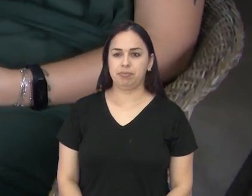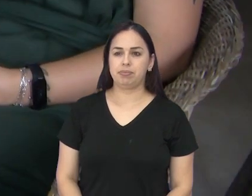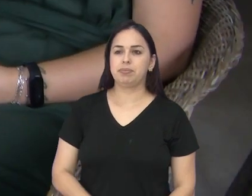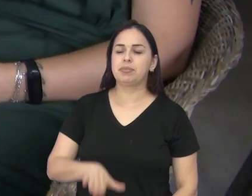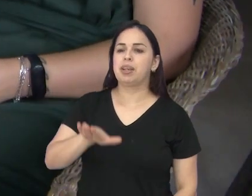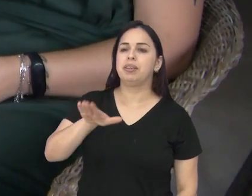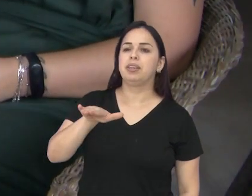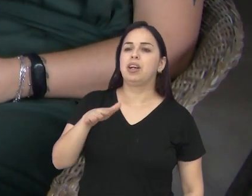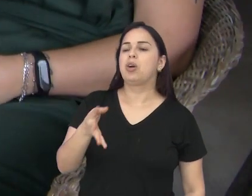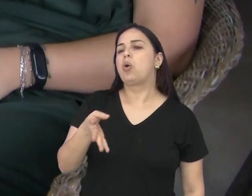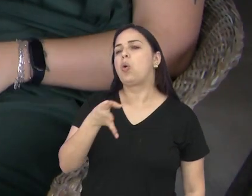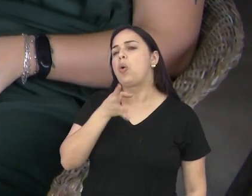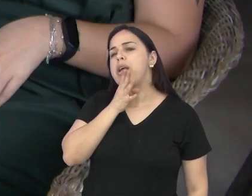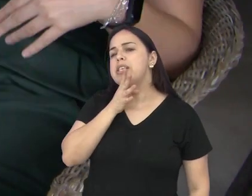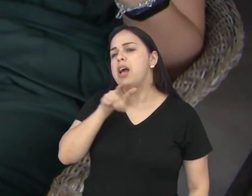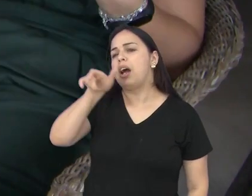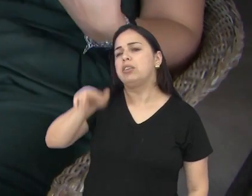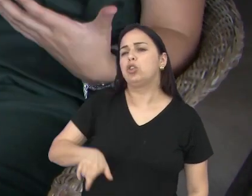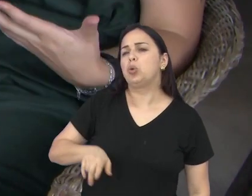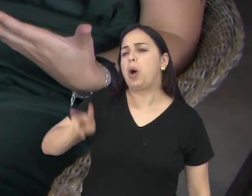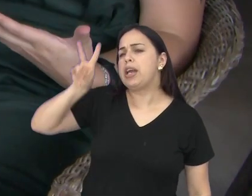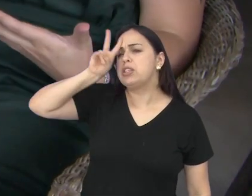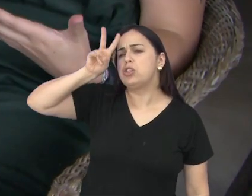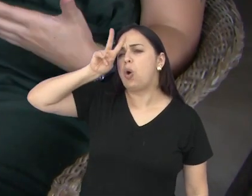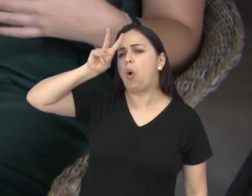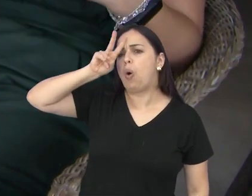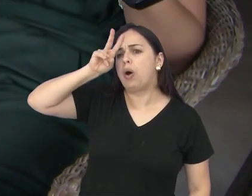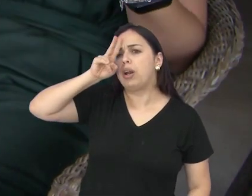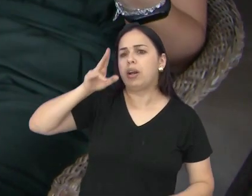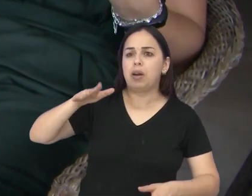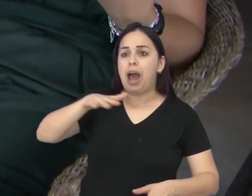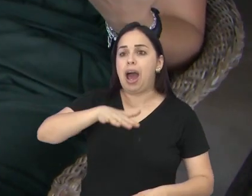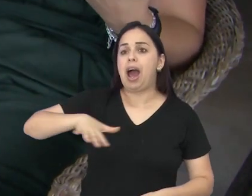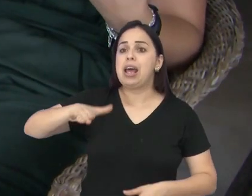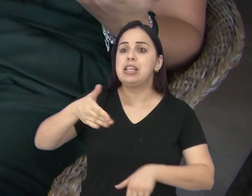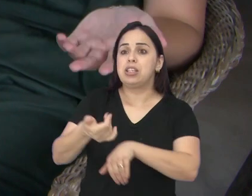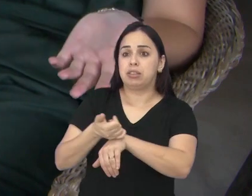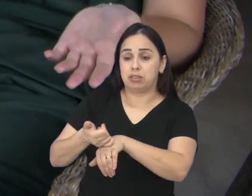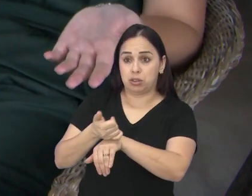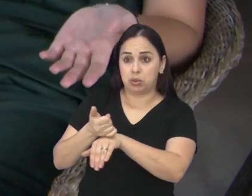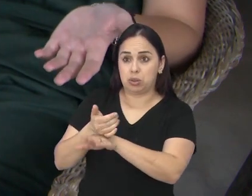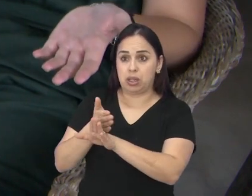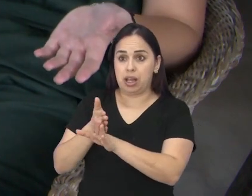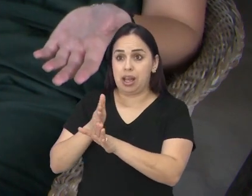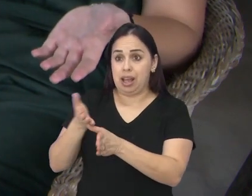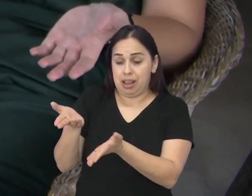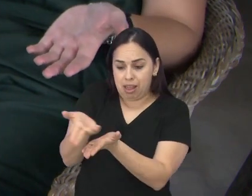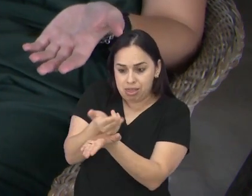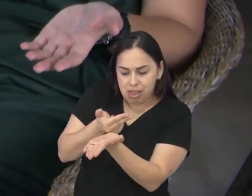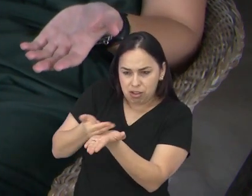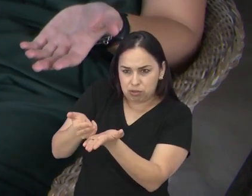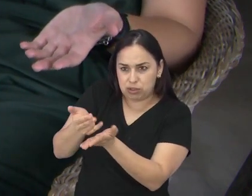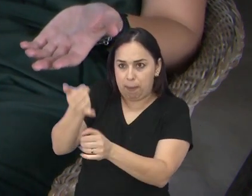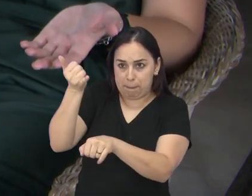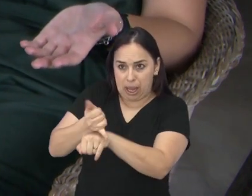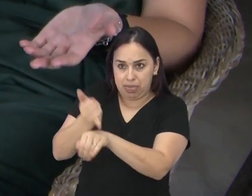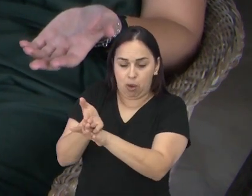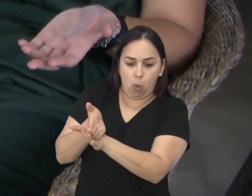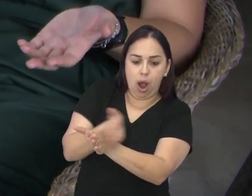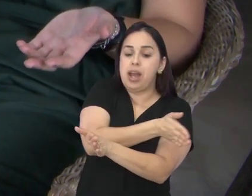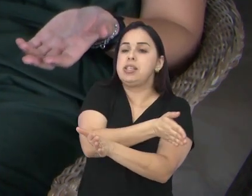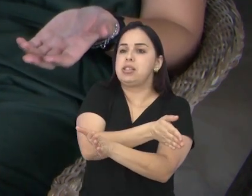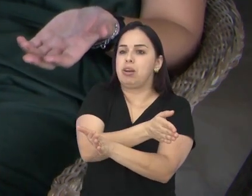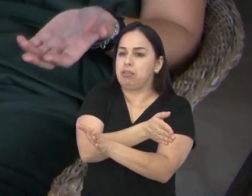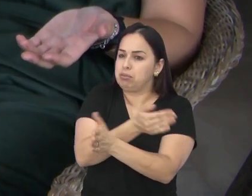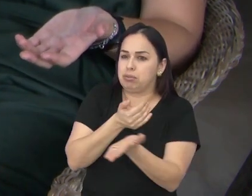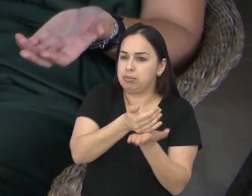Fábio, eu queria conhecer a sua história como artista. Começou antes da gravura, né? Tem